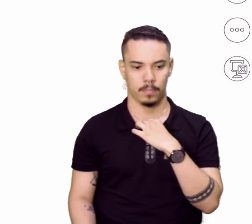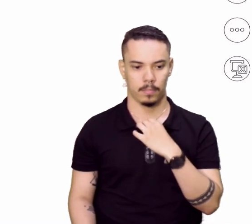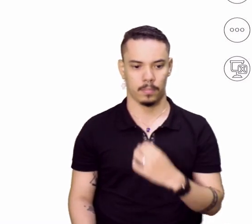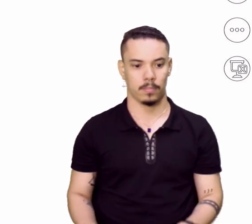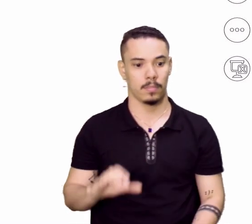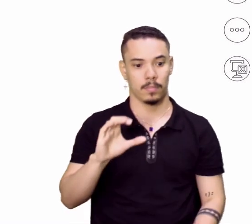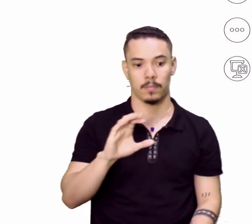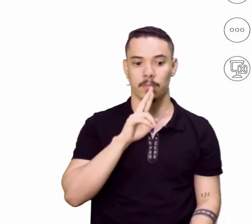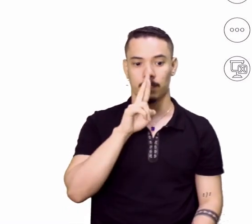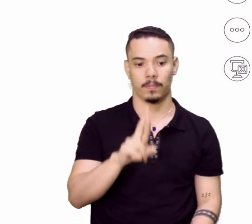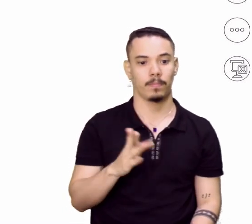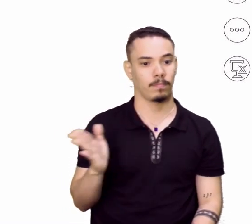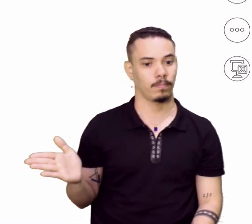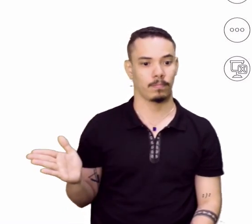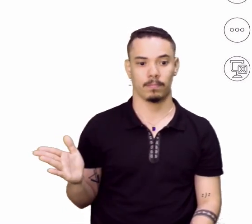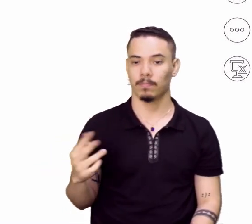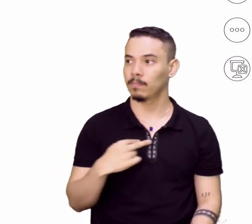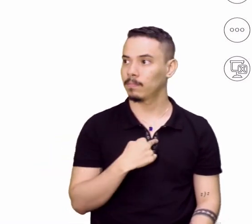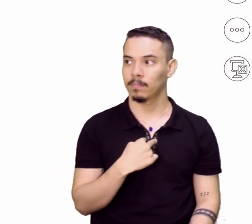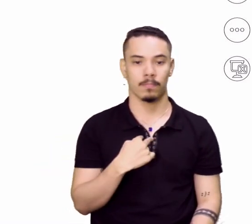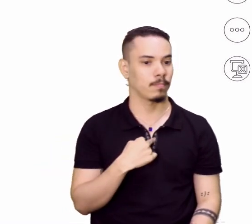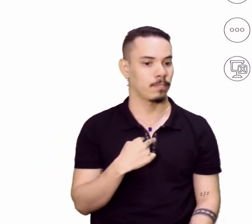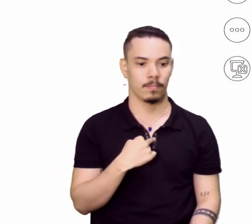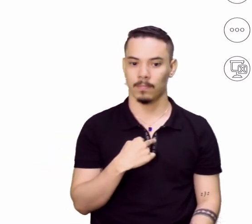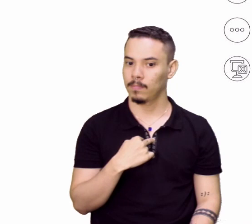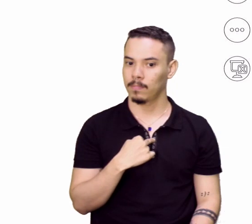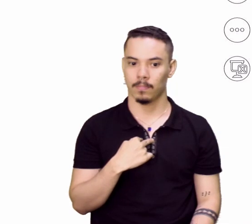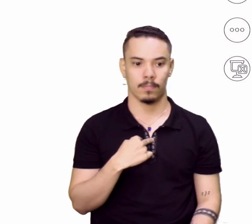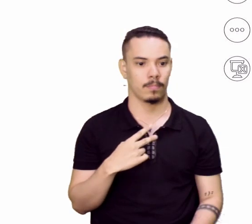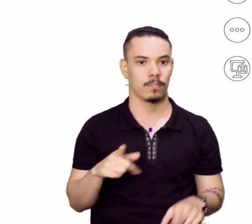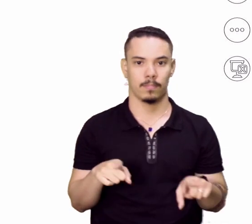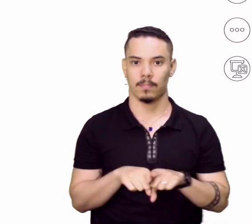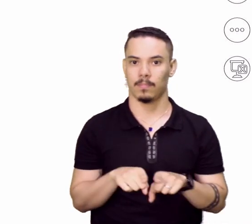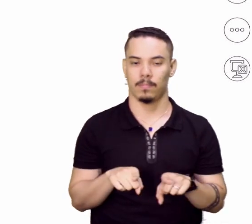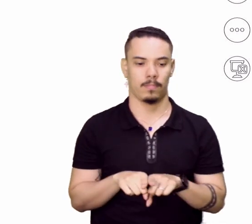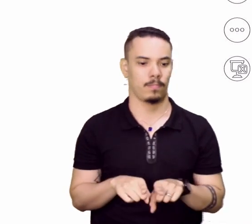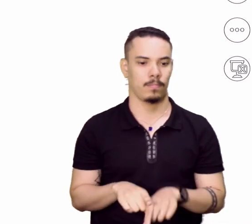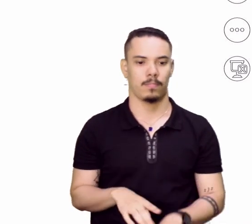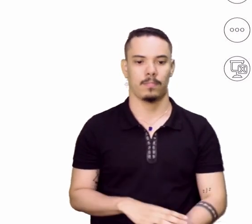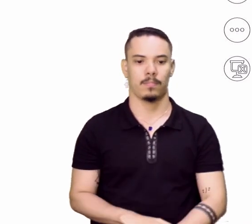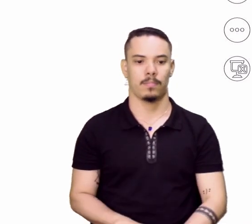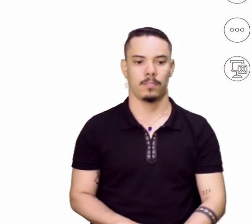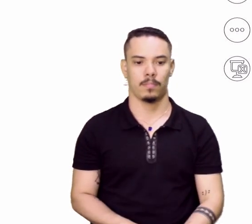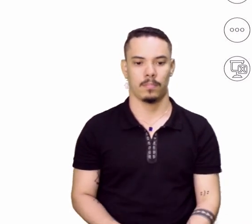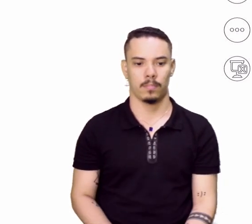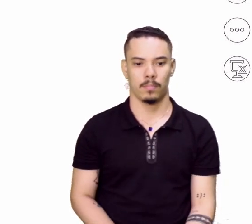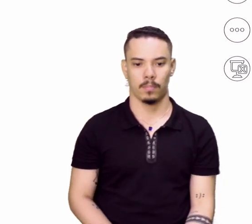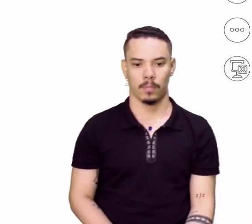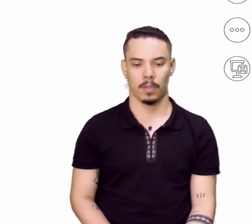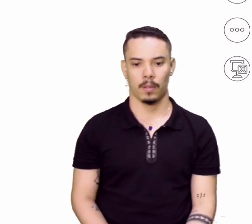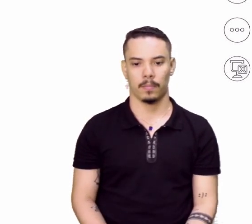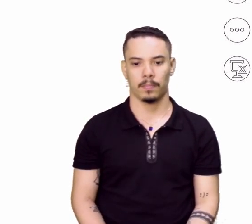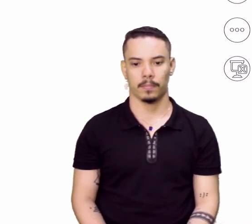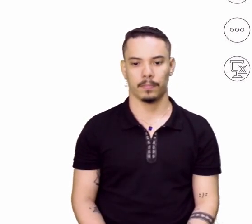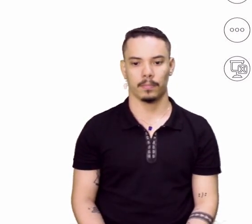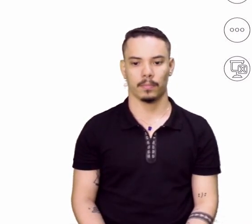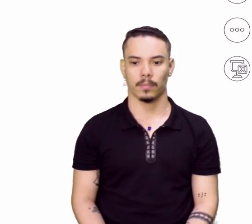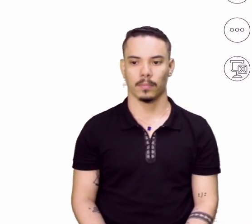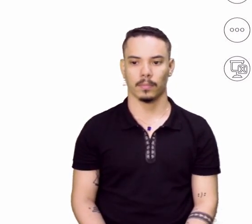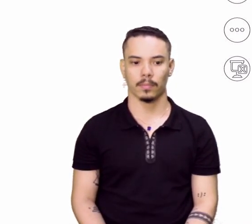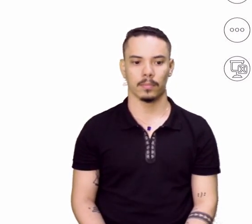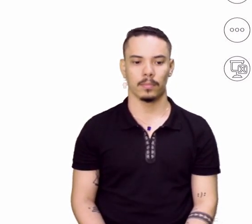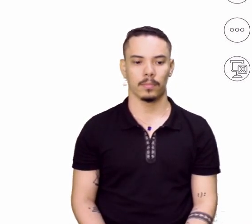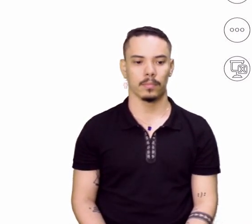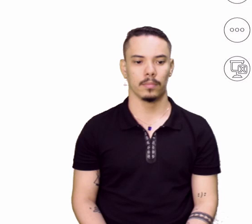eu já dei até resposta aqui. Acabei dando a resposta, não é possível. Então, the girl whose bag I offered to carry